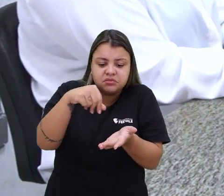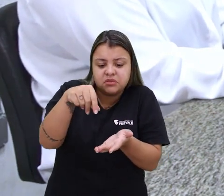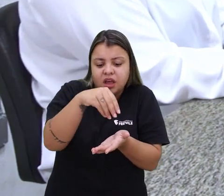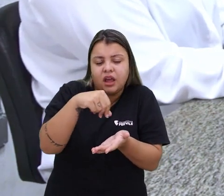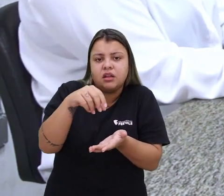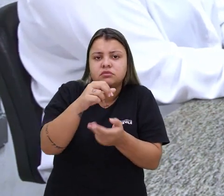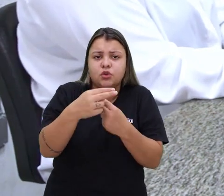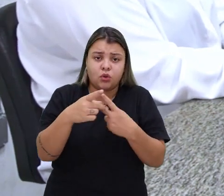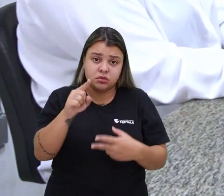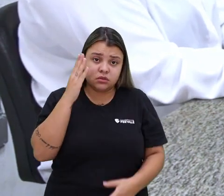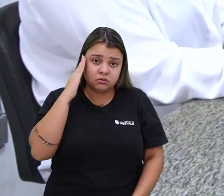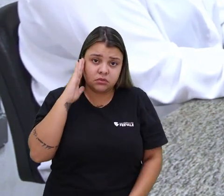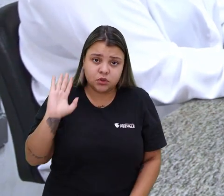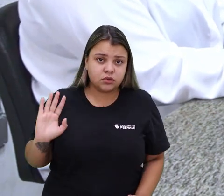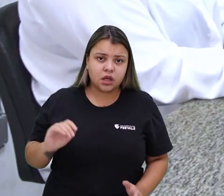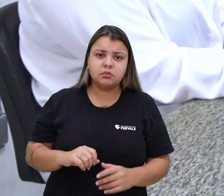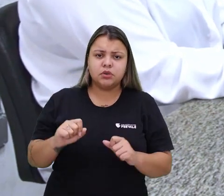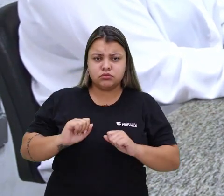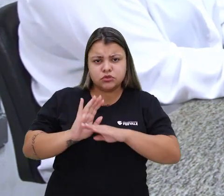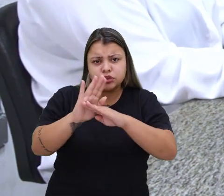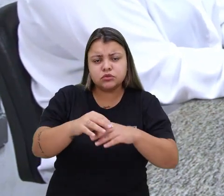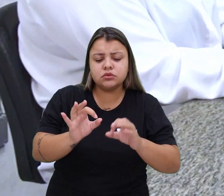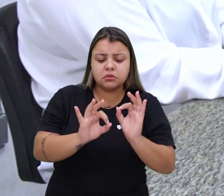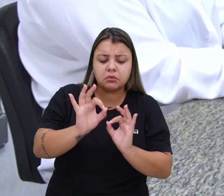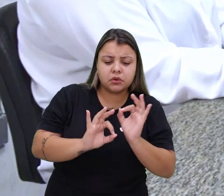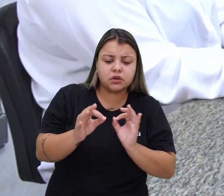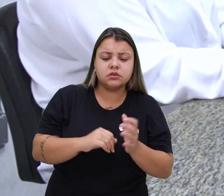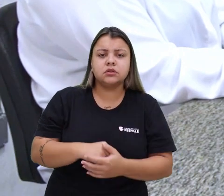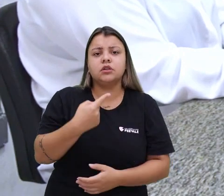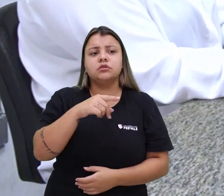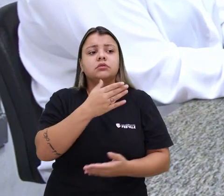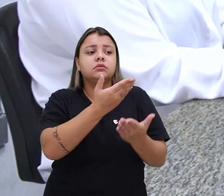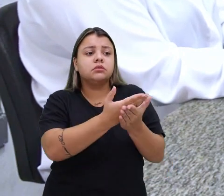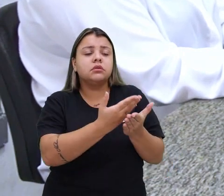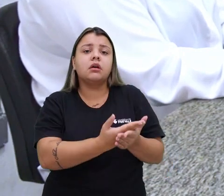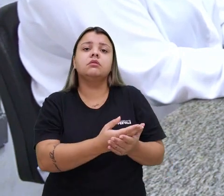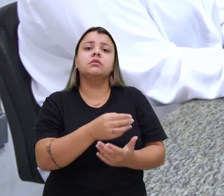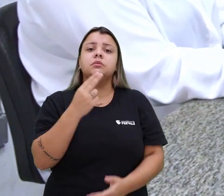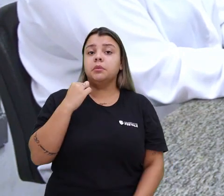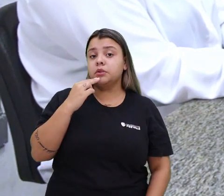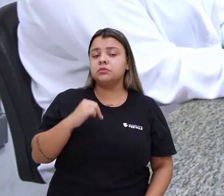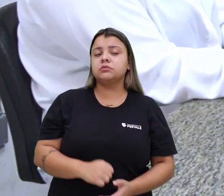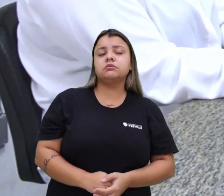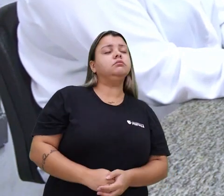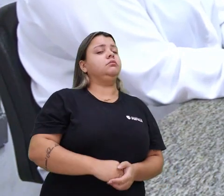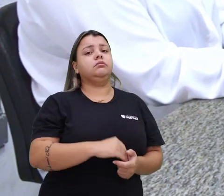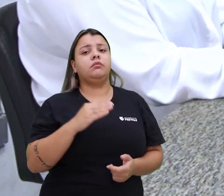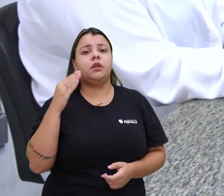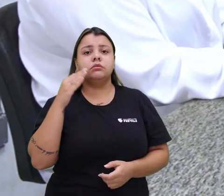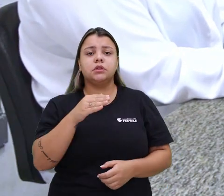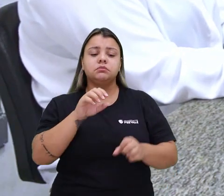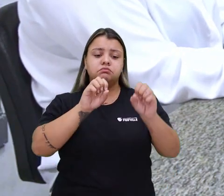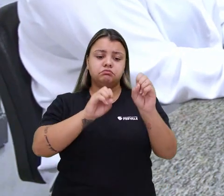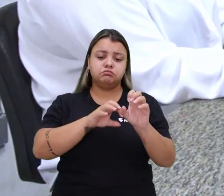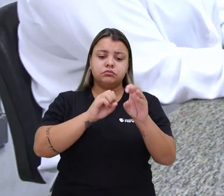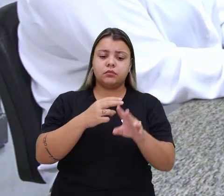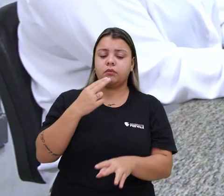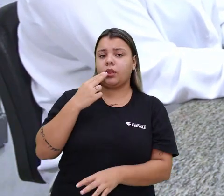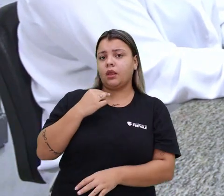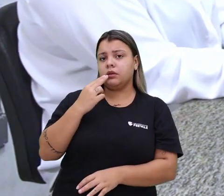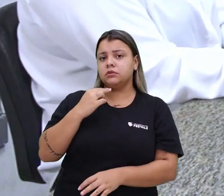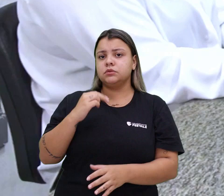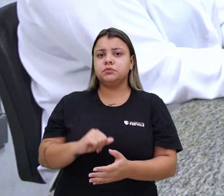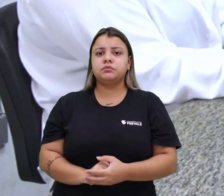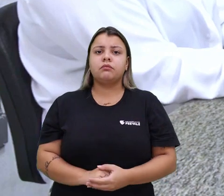especiarias eu te ajudo Ajuda a montar eu tenho material tu vai lá e dá aula pras nutre eu chegava lá dava umas aulas pras nutres